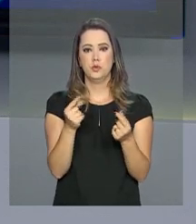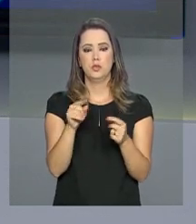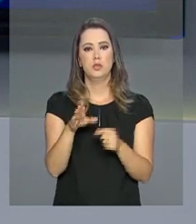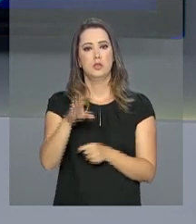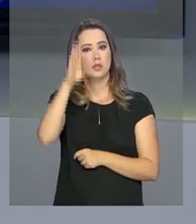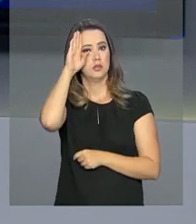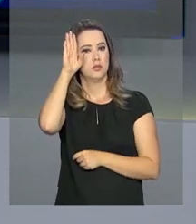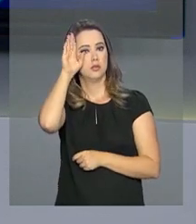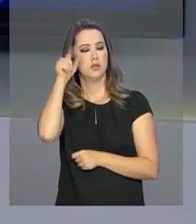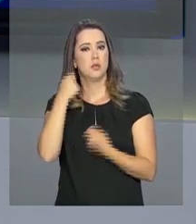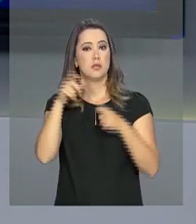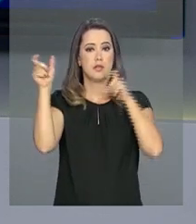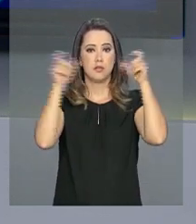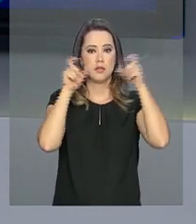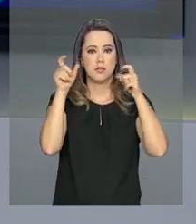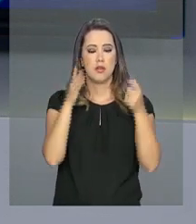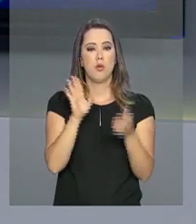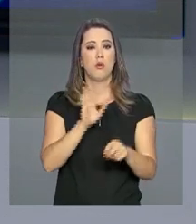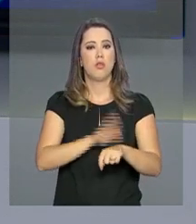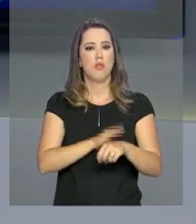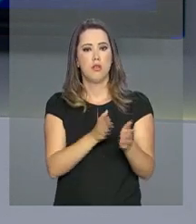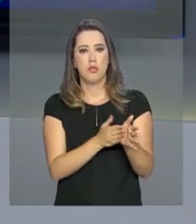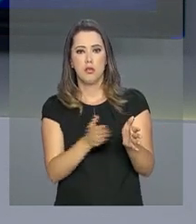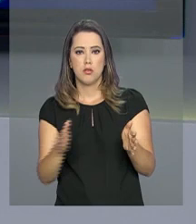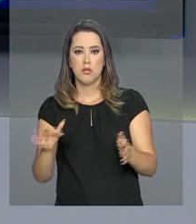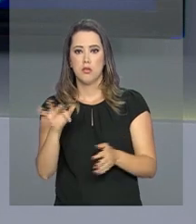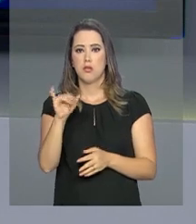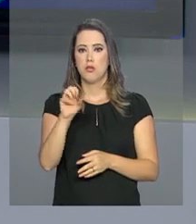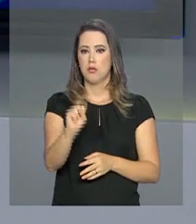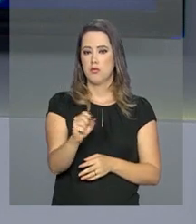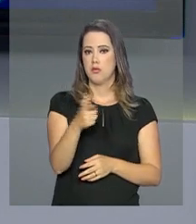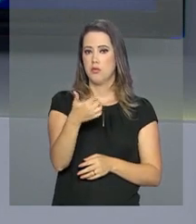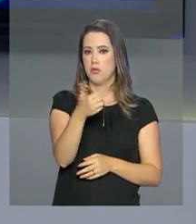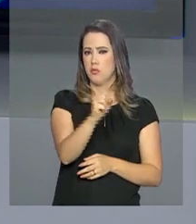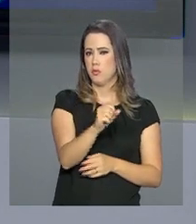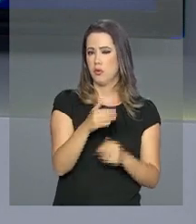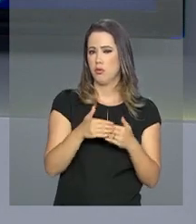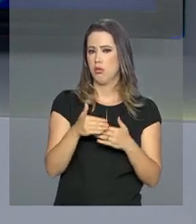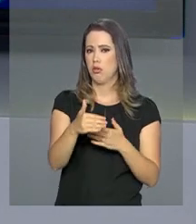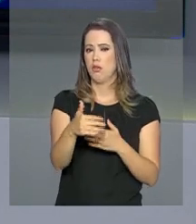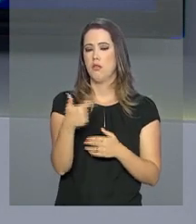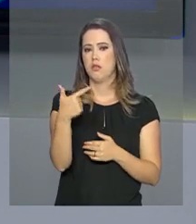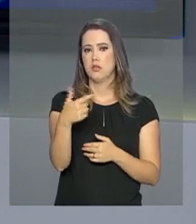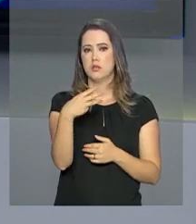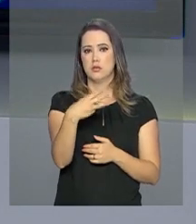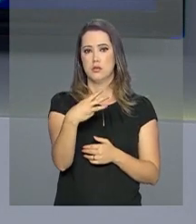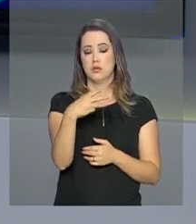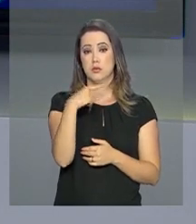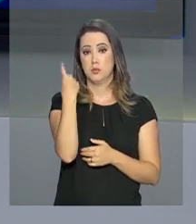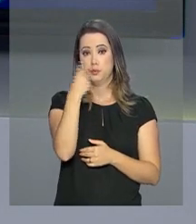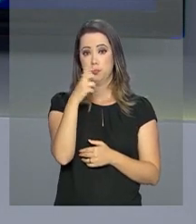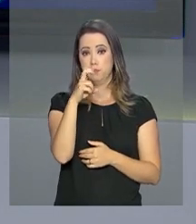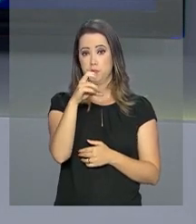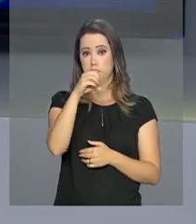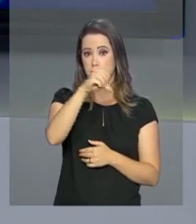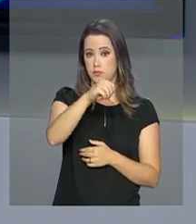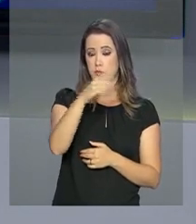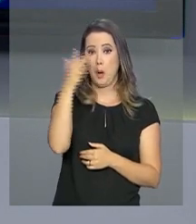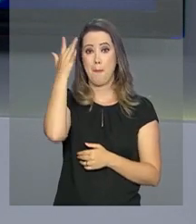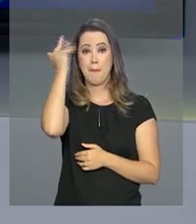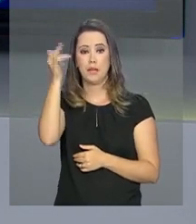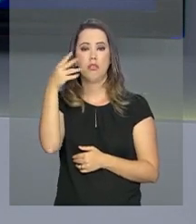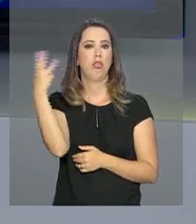deve ficar atento o prazo de inscrição no fies 2018 foi prorrogado até as 23 horas e 59 minutos